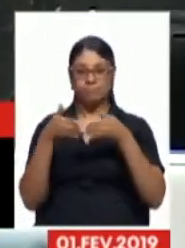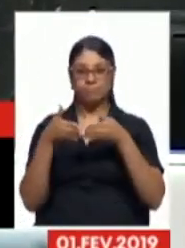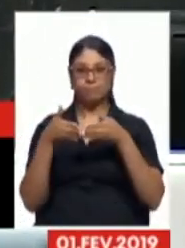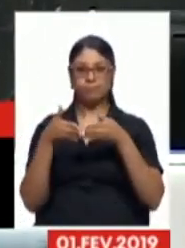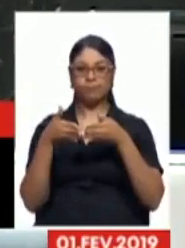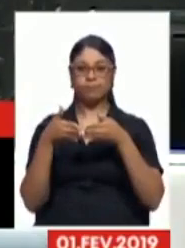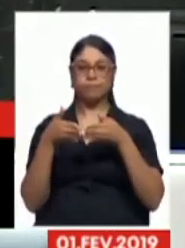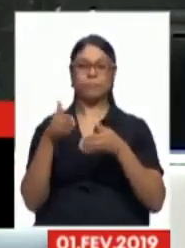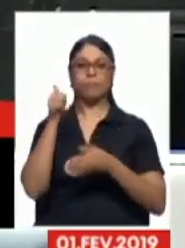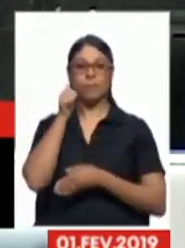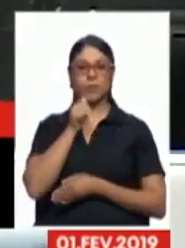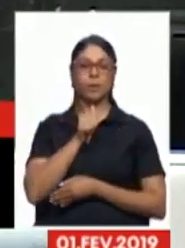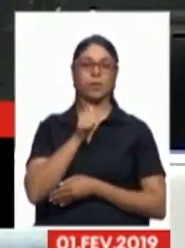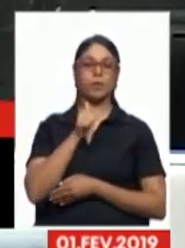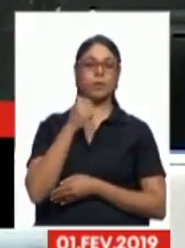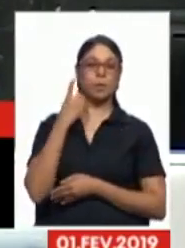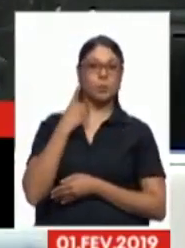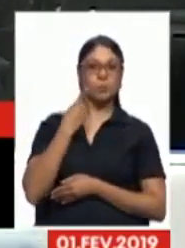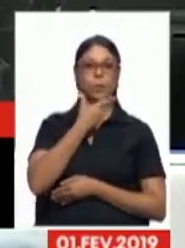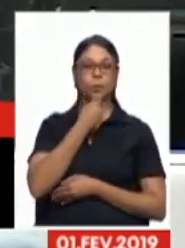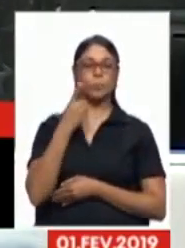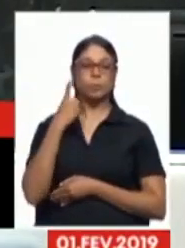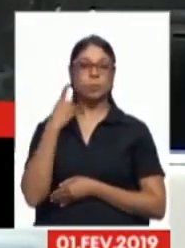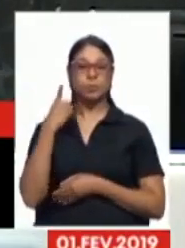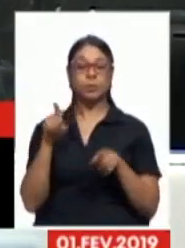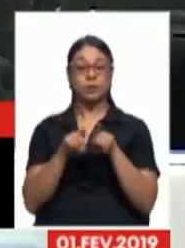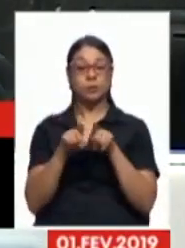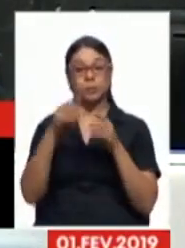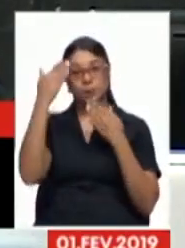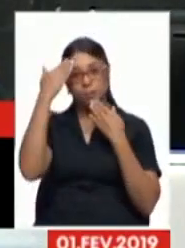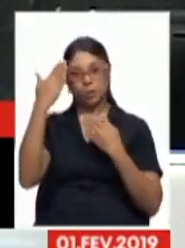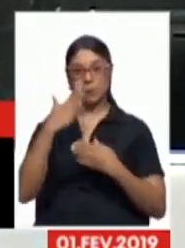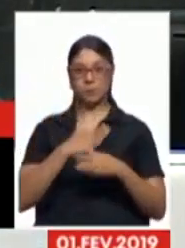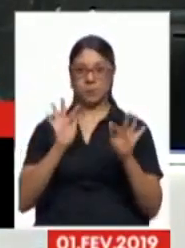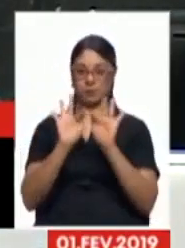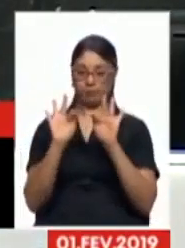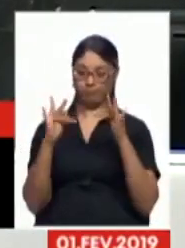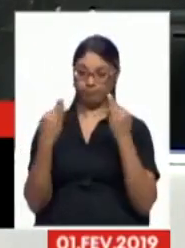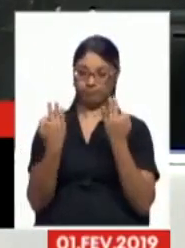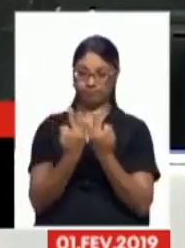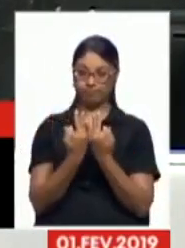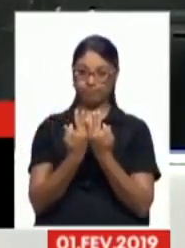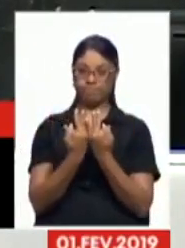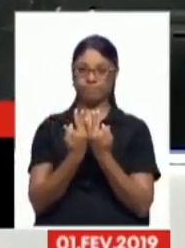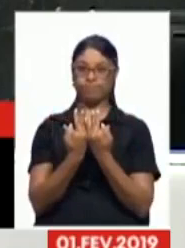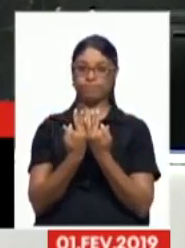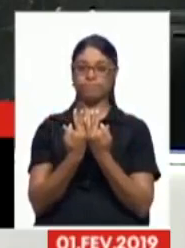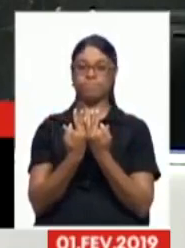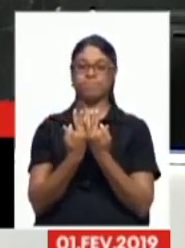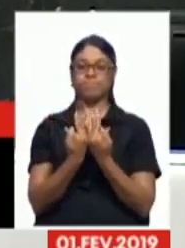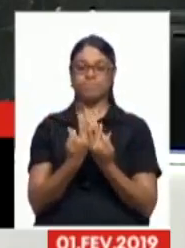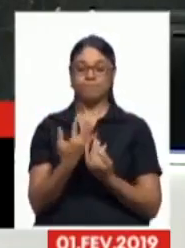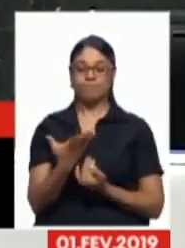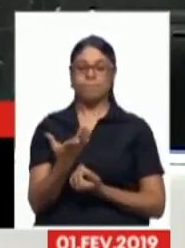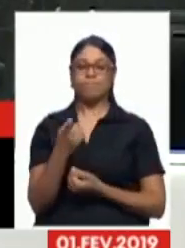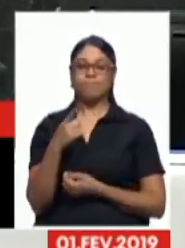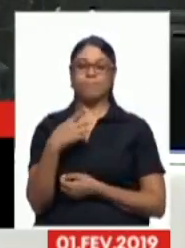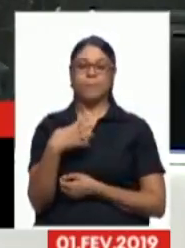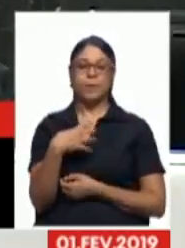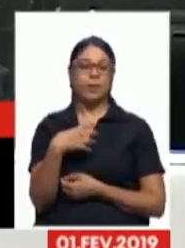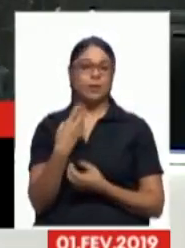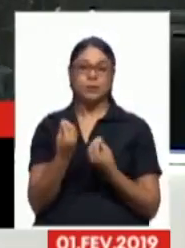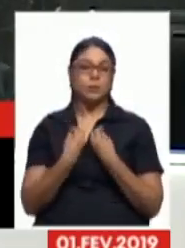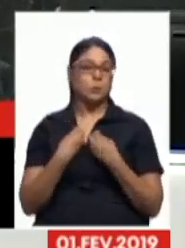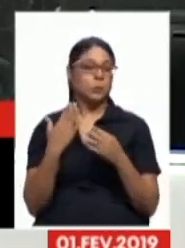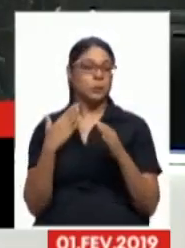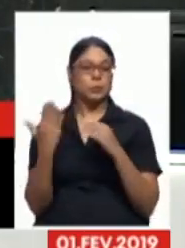às deputadas e deputados para agradecer também à minha família, esteio pessoal e emocional em todas as